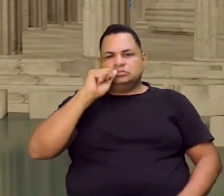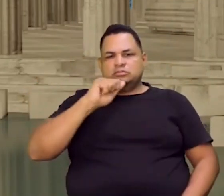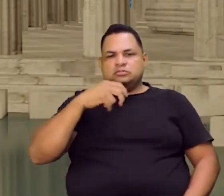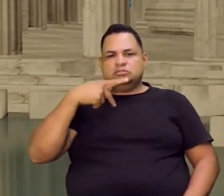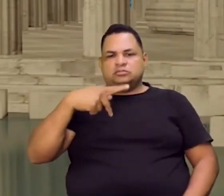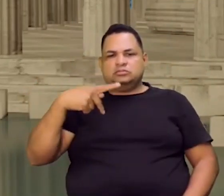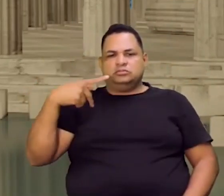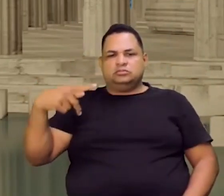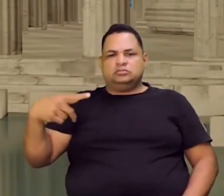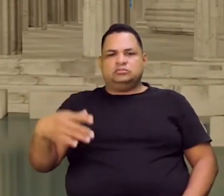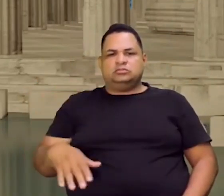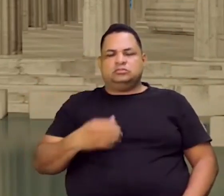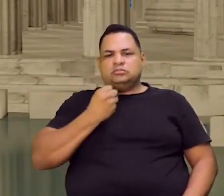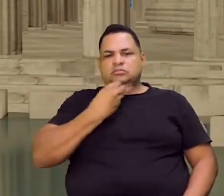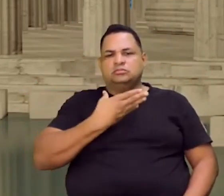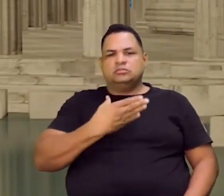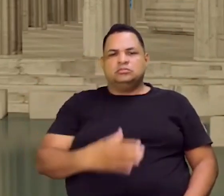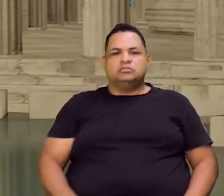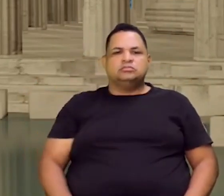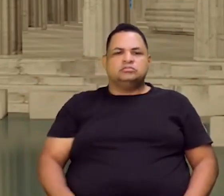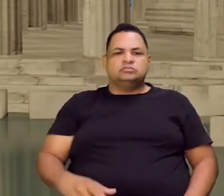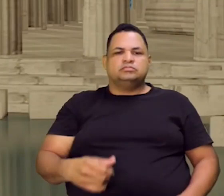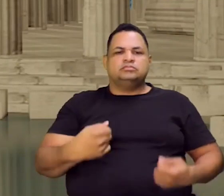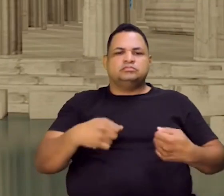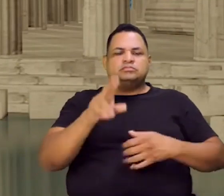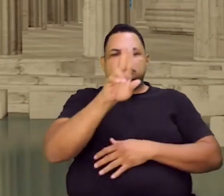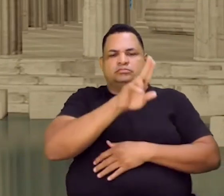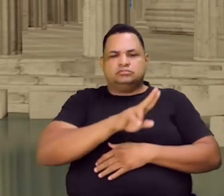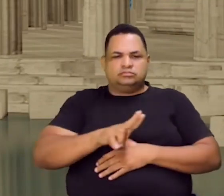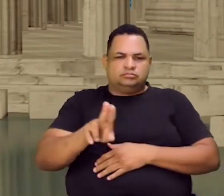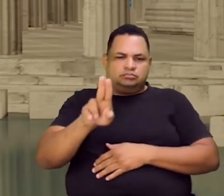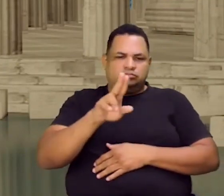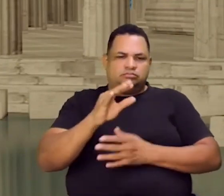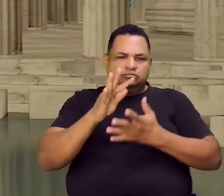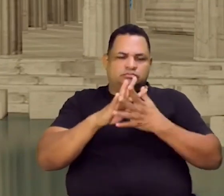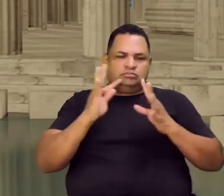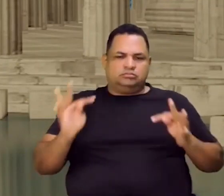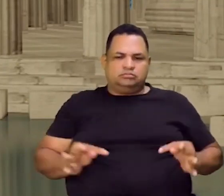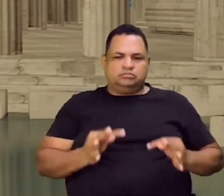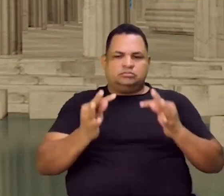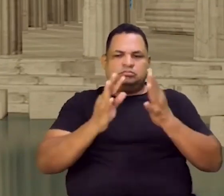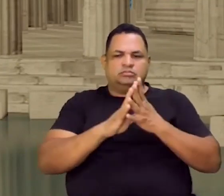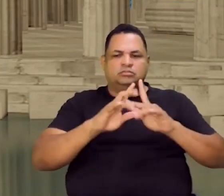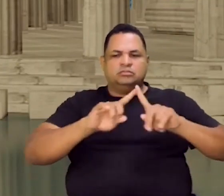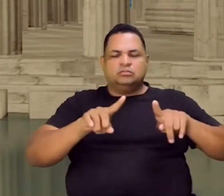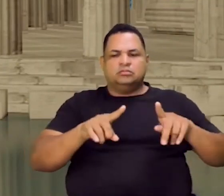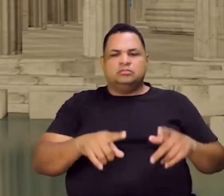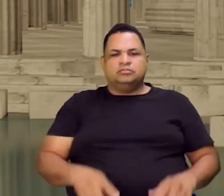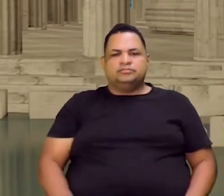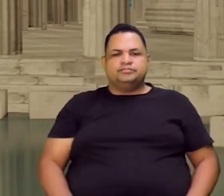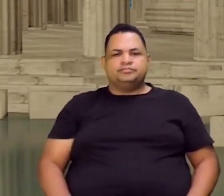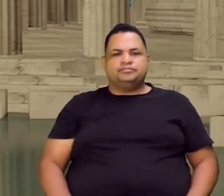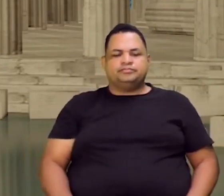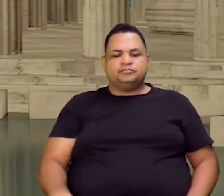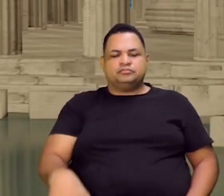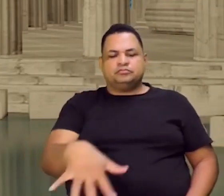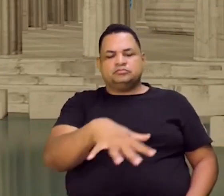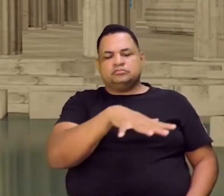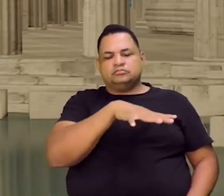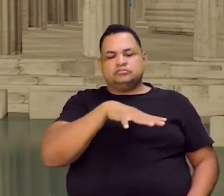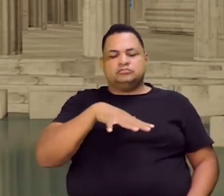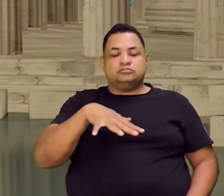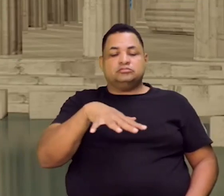dizer, olha, esse aplicativo é muito bom. Temos que usar a tecnologia, correto? Mas veja bem, um ambiente onde não tem